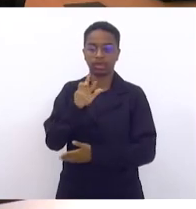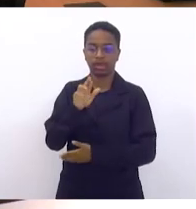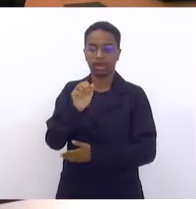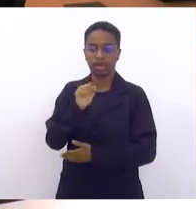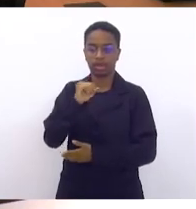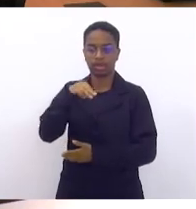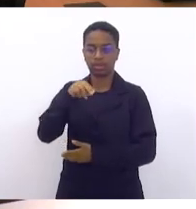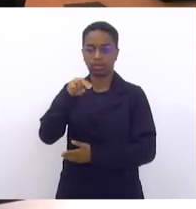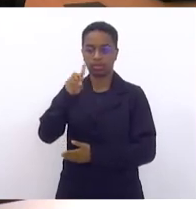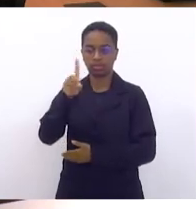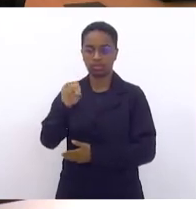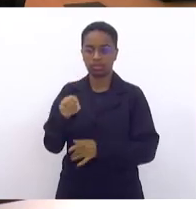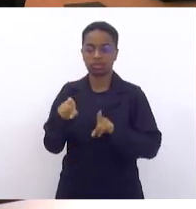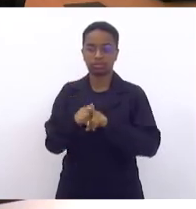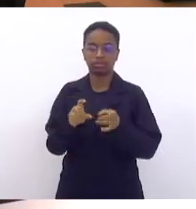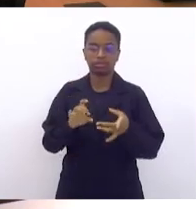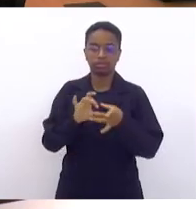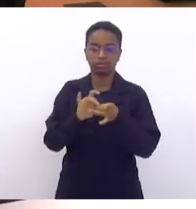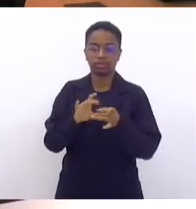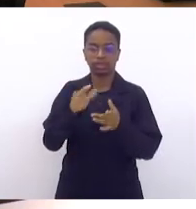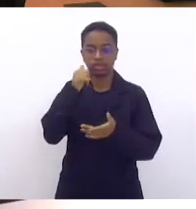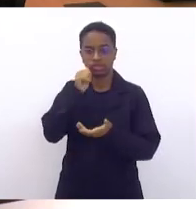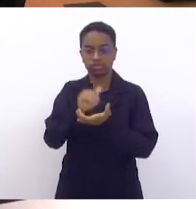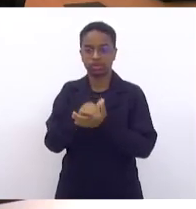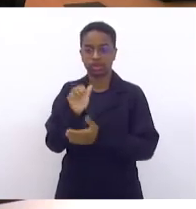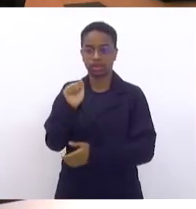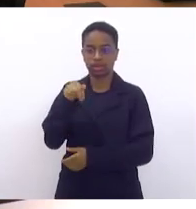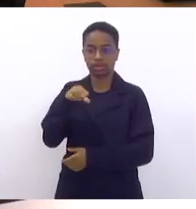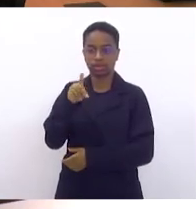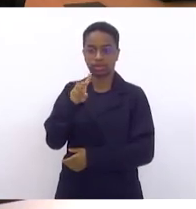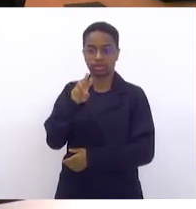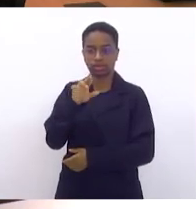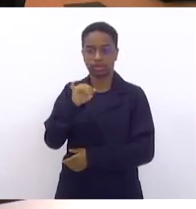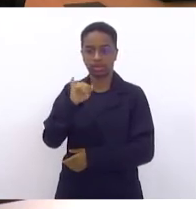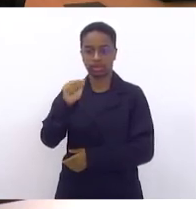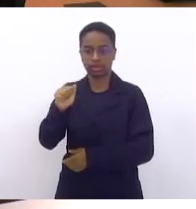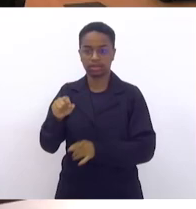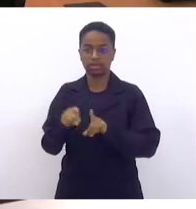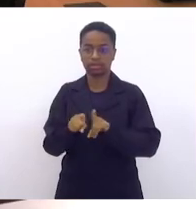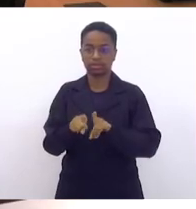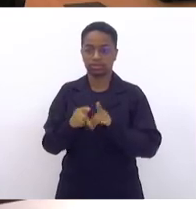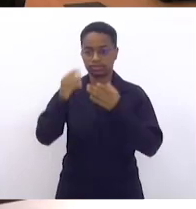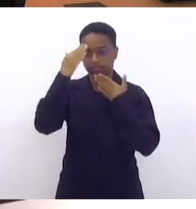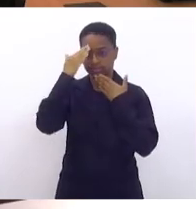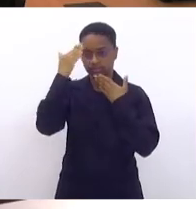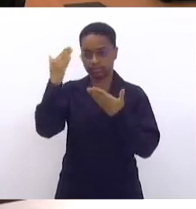companhia da sua esposa a senhora Andreia e nossos agradecimentos